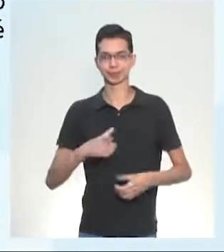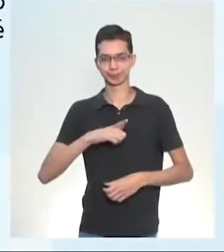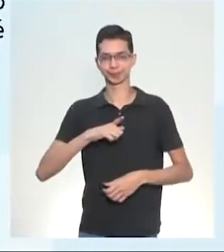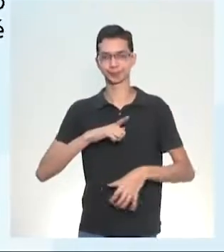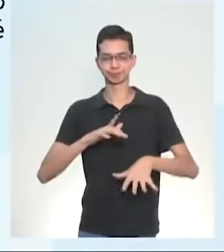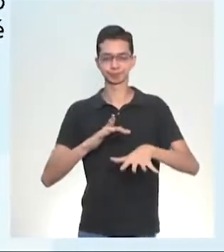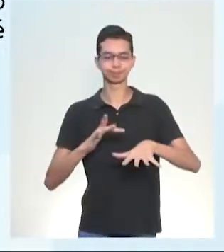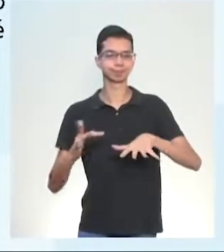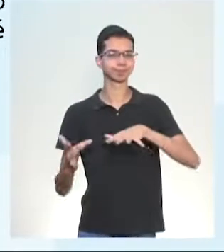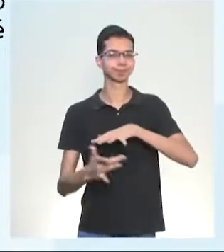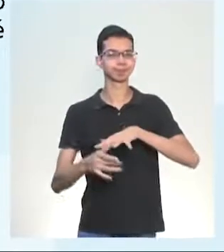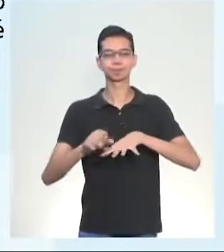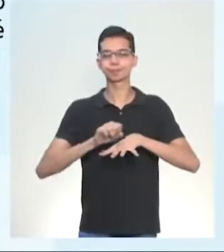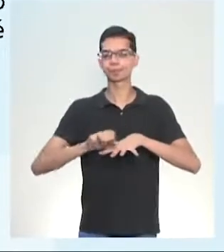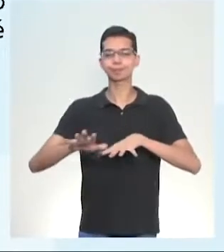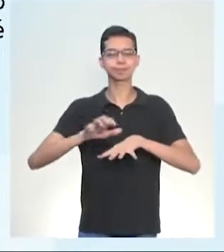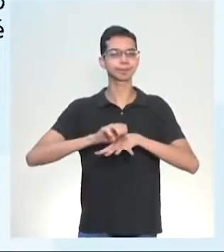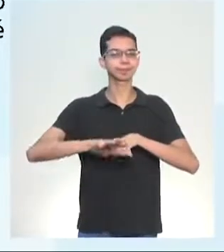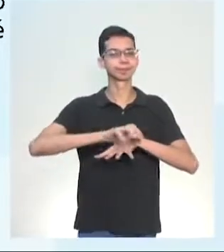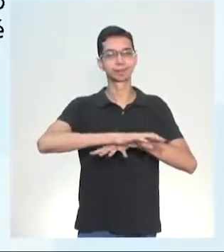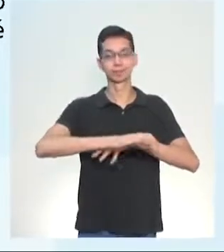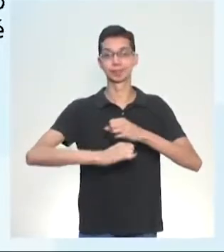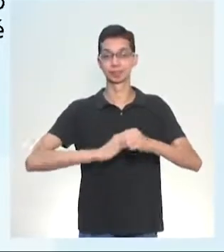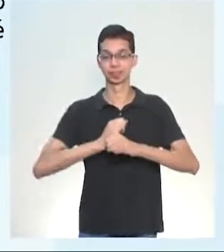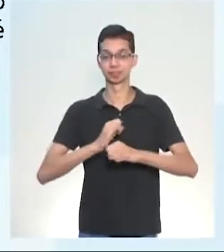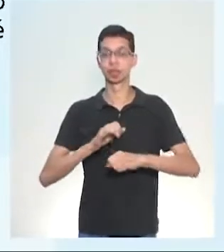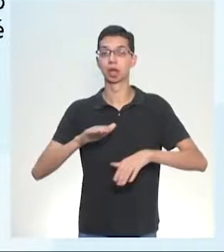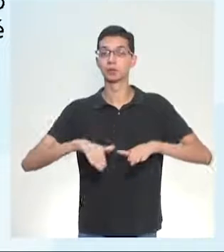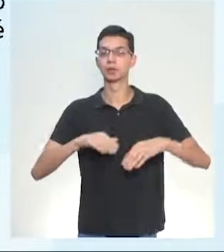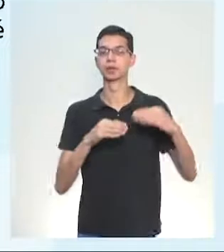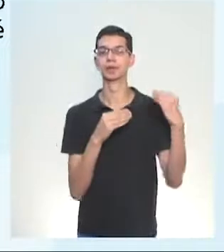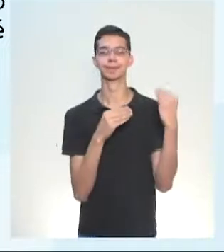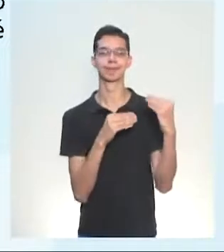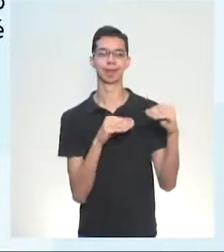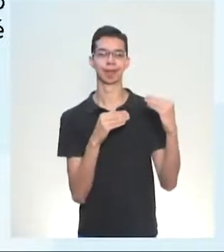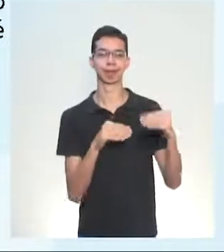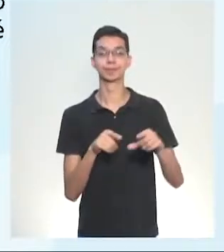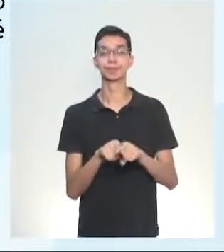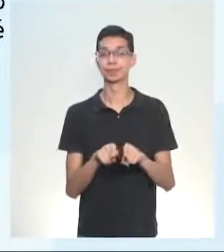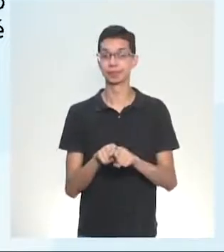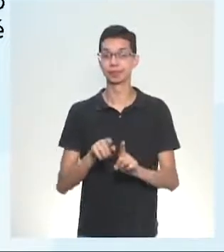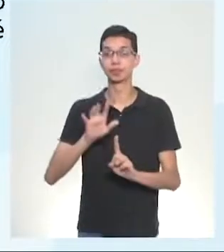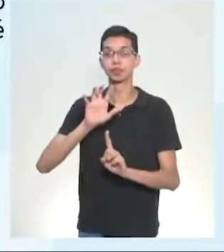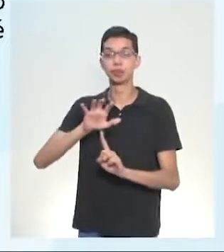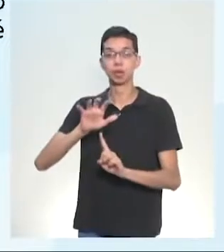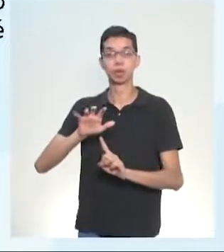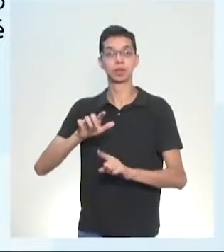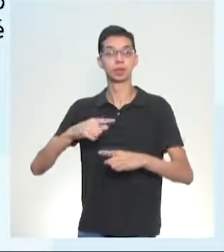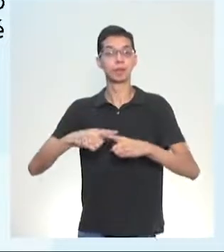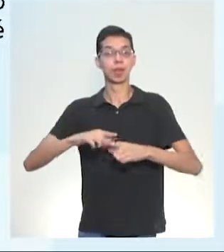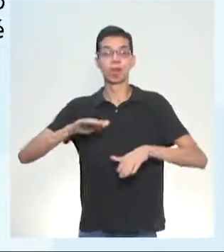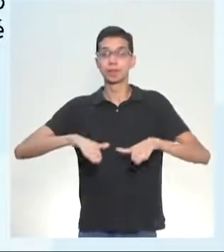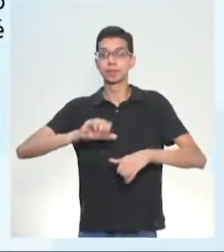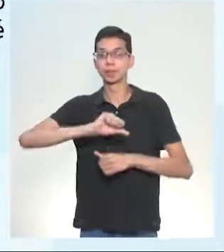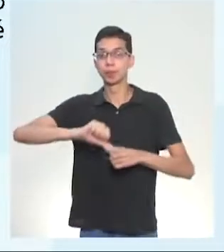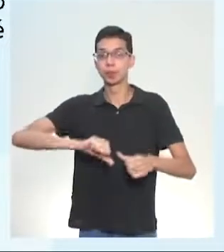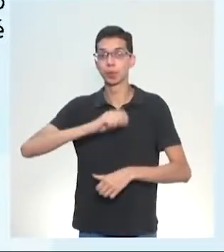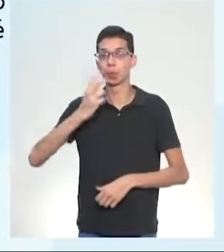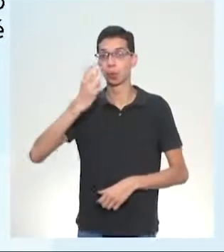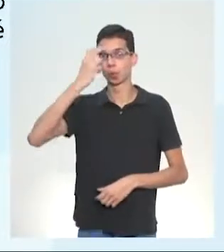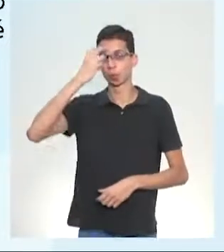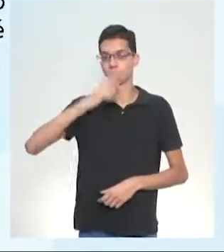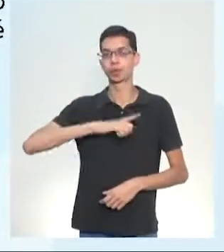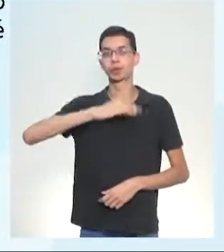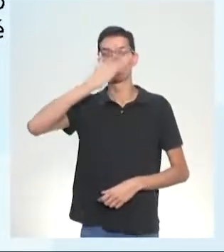internet. Alguns memes têm um alcance tão grande que chegam a influenciar a cultura, manifestando-se no discurso público de